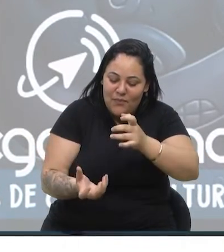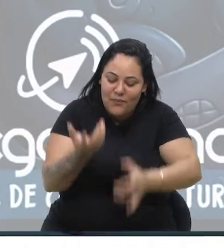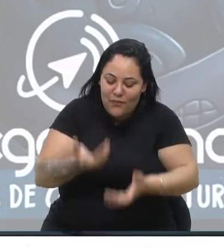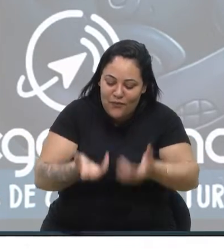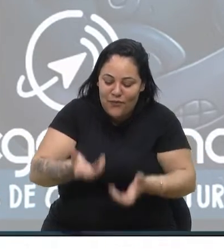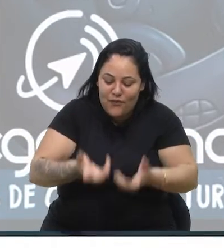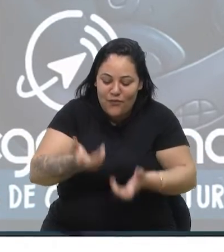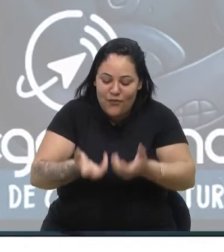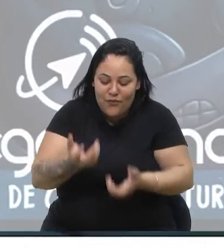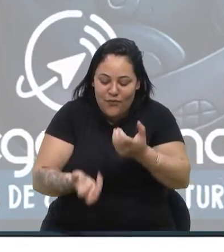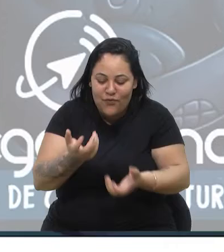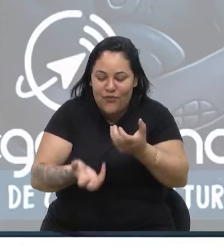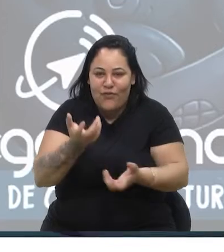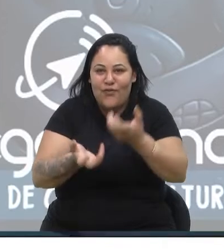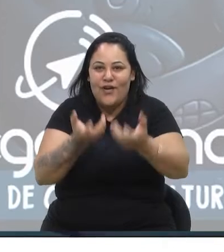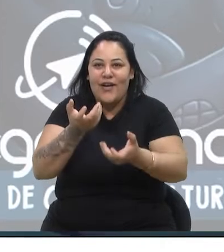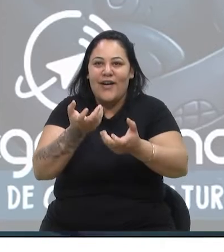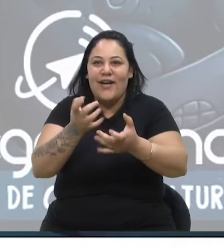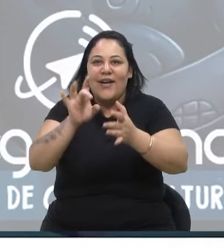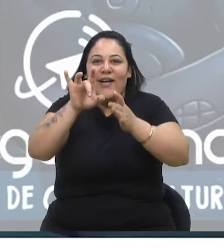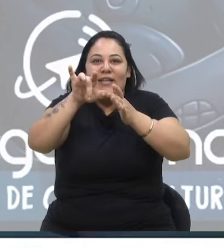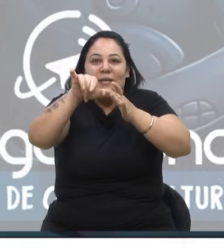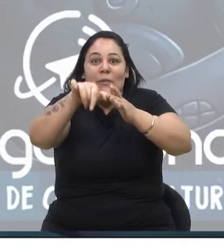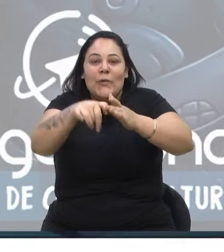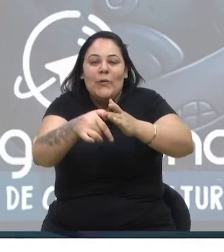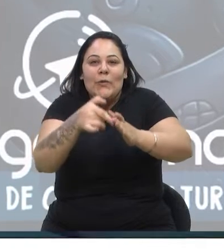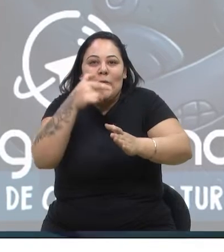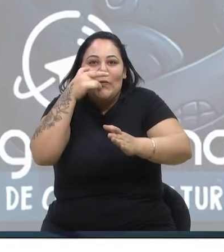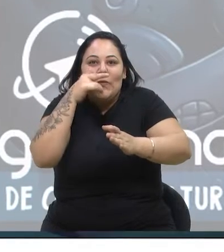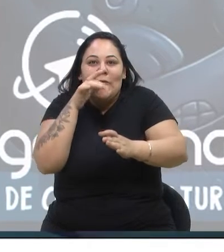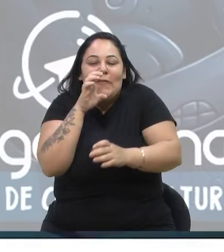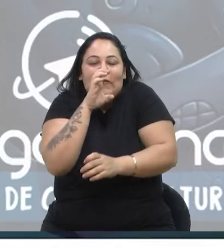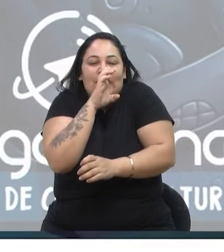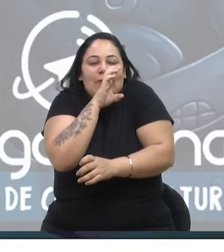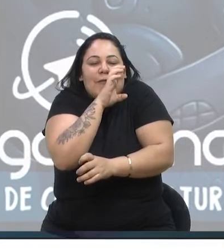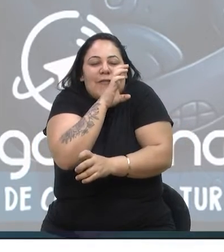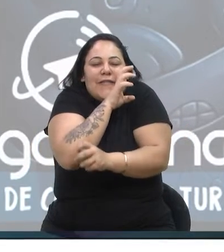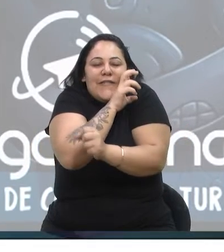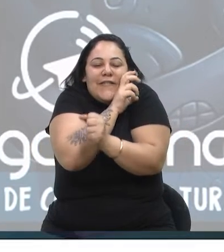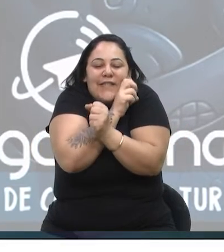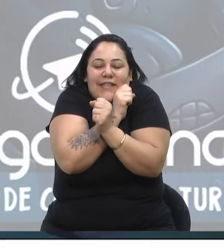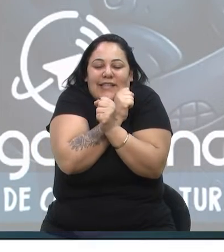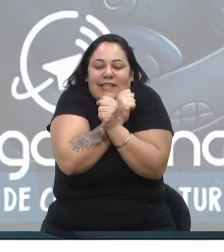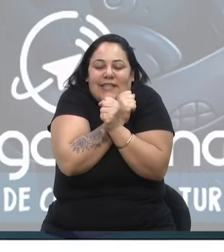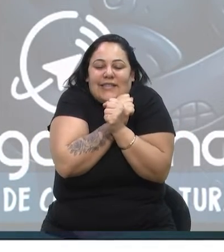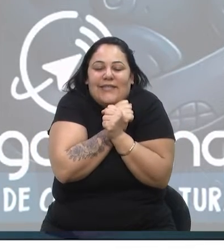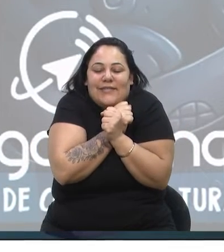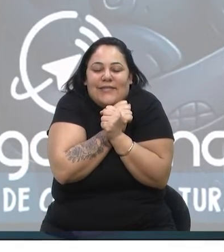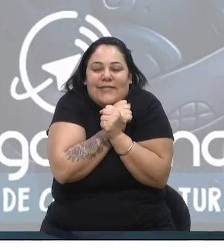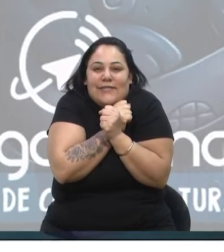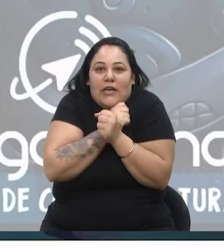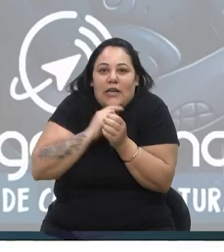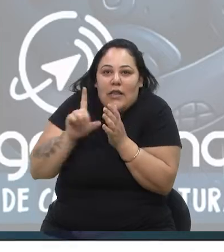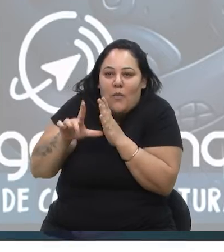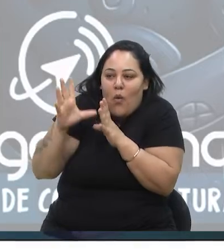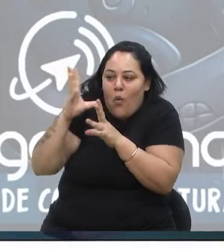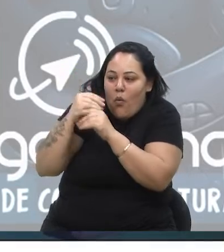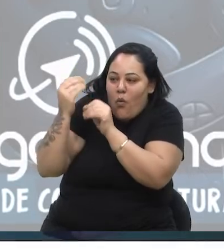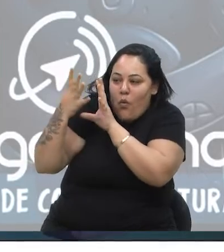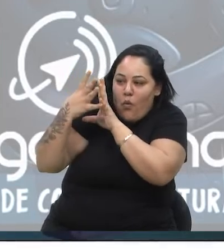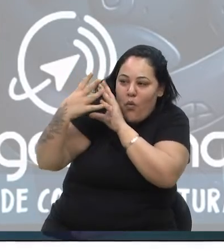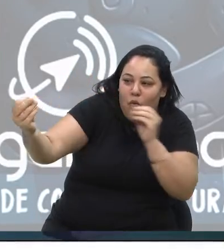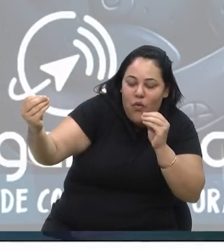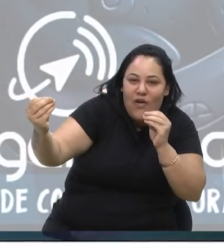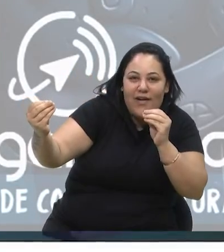conseguir produzir faíscas que formaram chamas. Quando Bianca virou-se para agradecer o conselho,